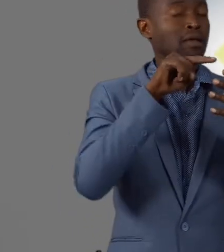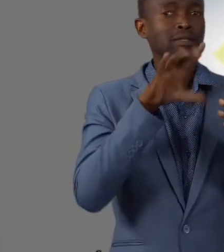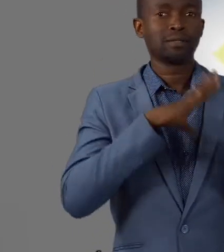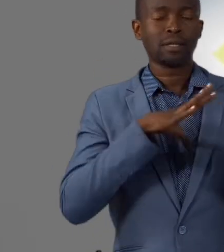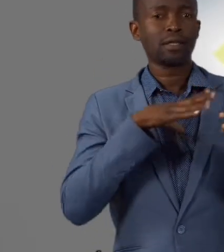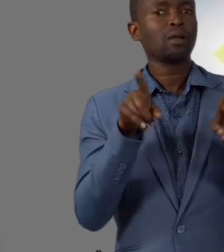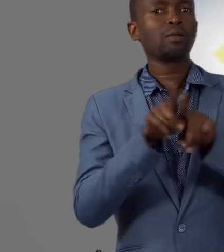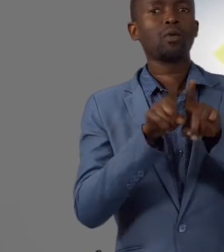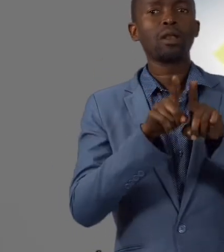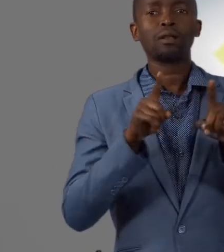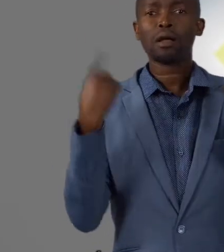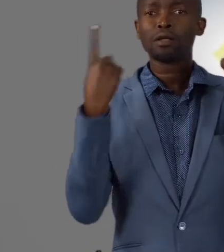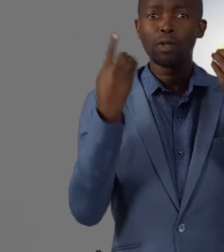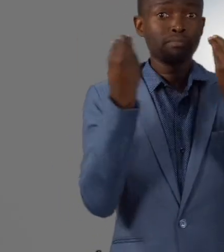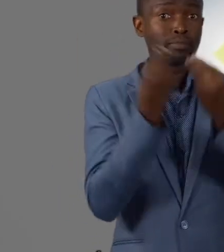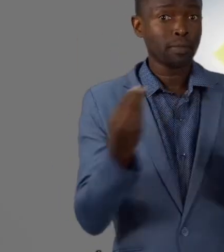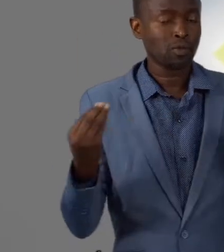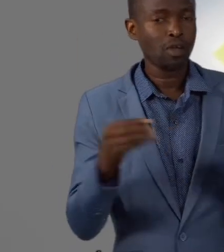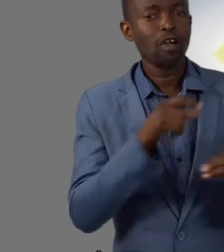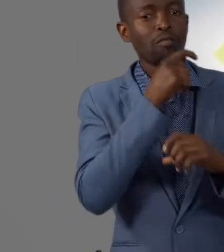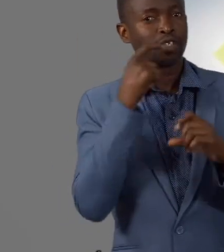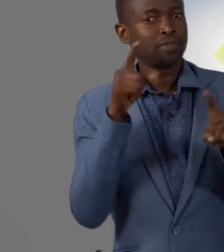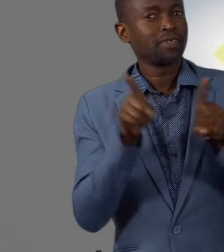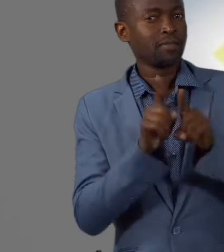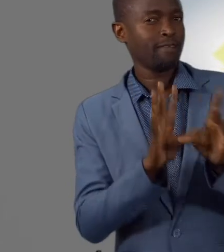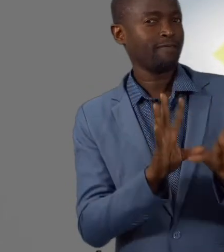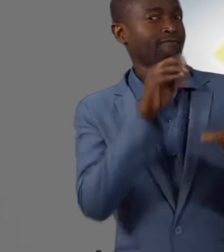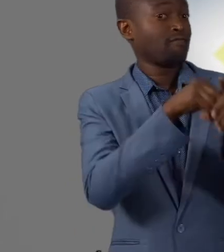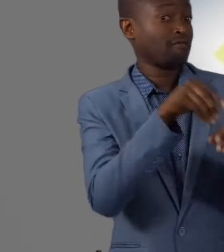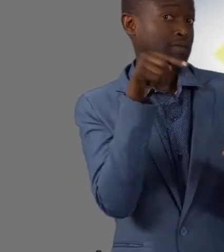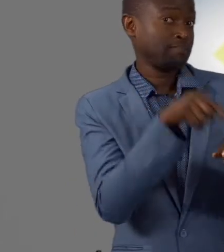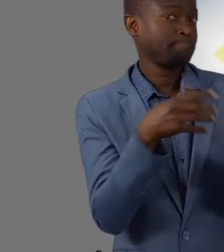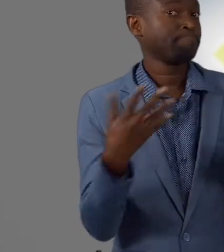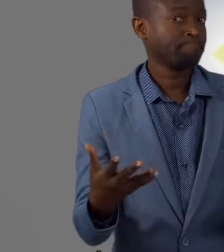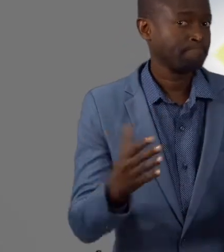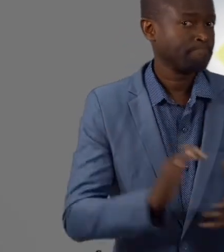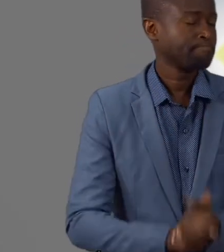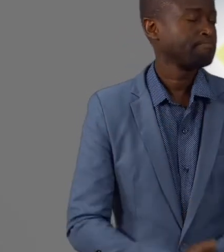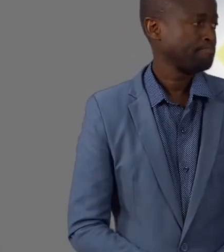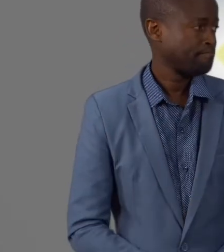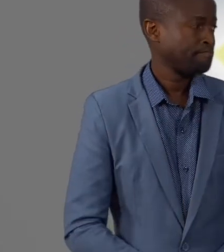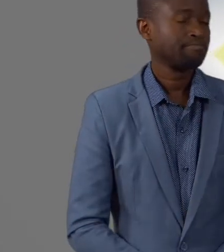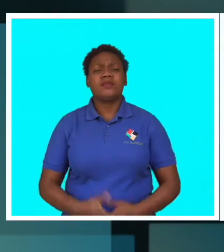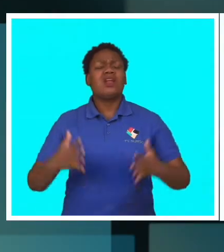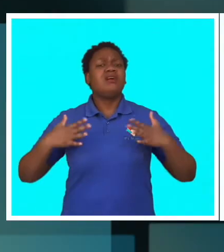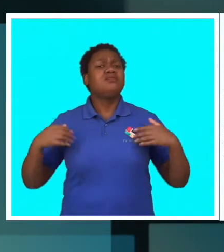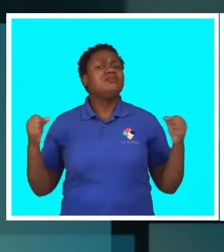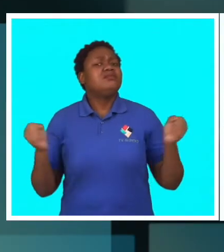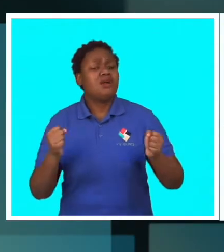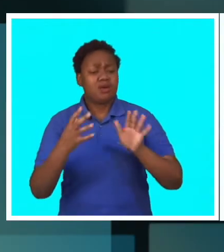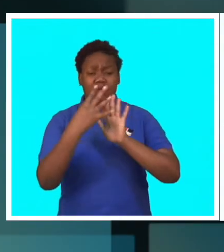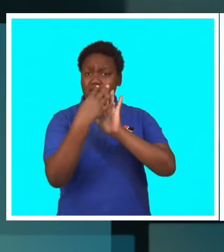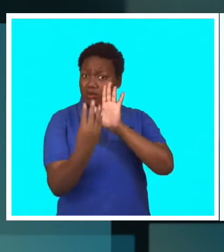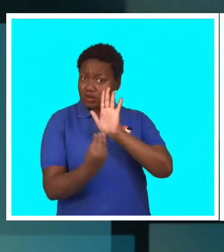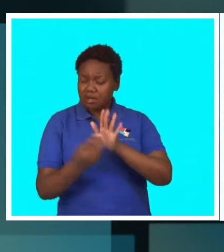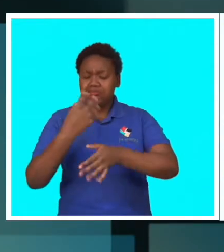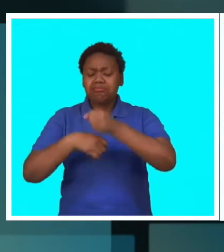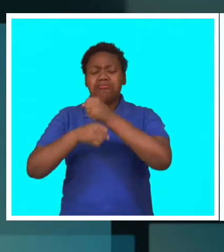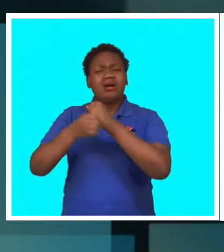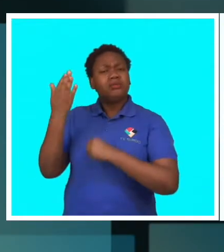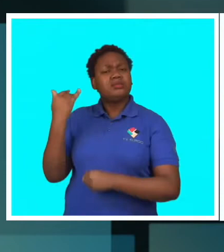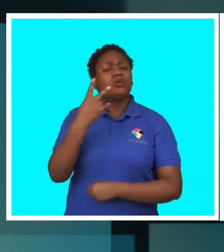está entre os 20 países com prevalência de casamentos prematuros no mundo. De acordo com o Inquérito